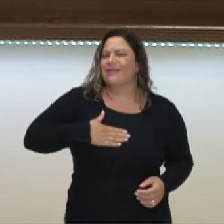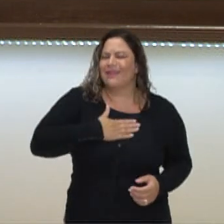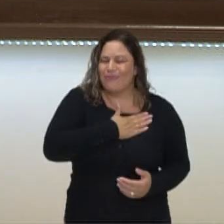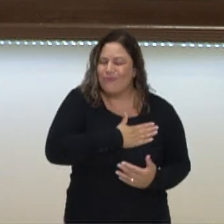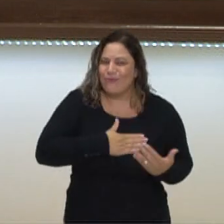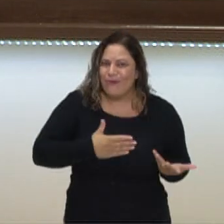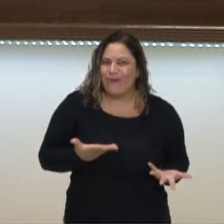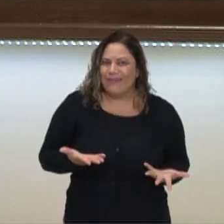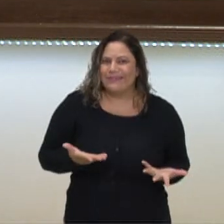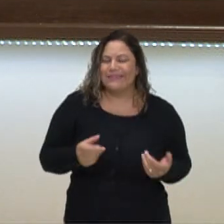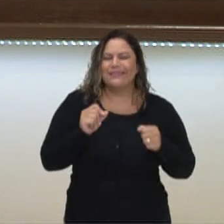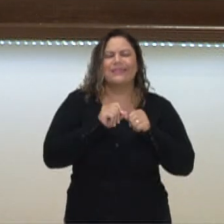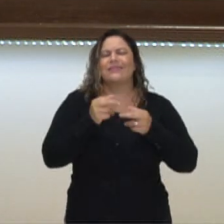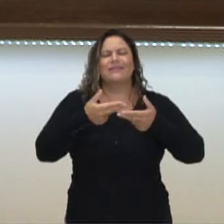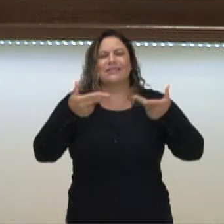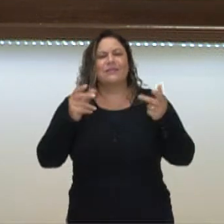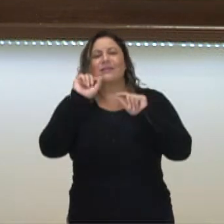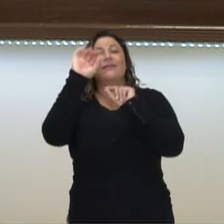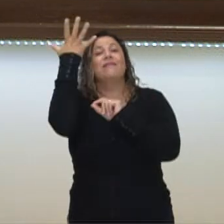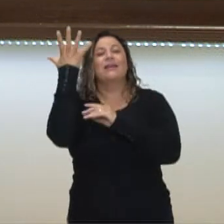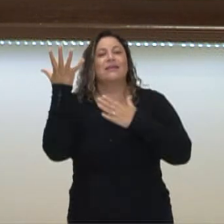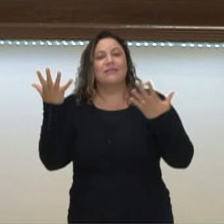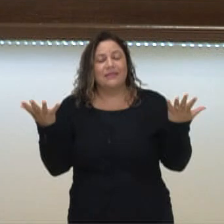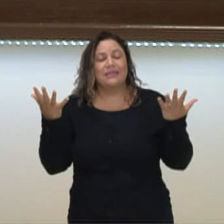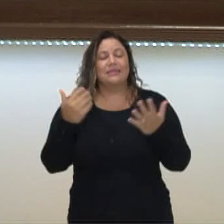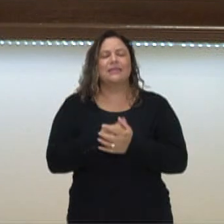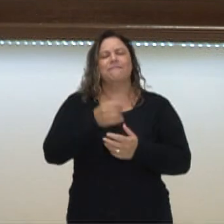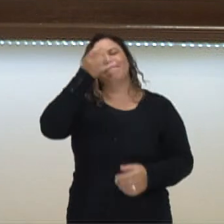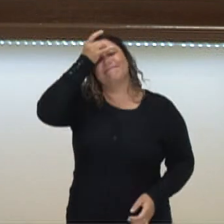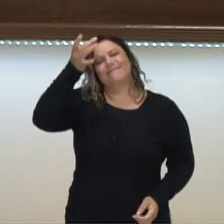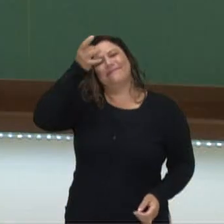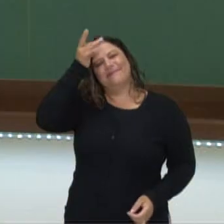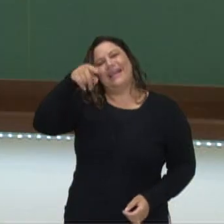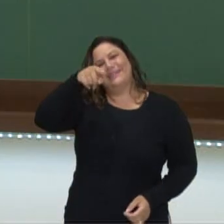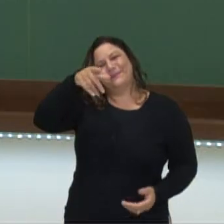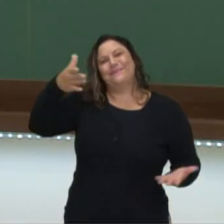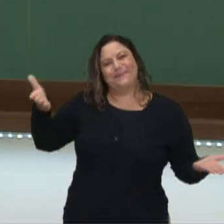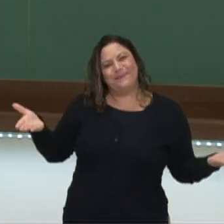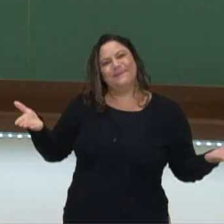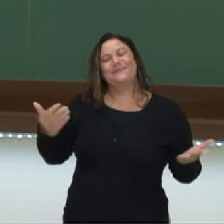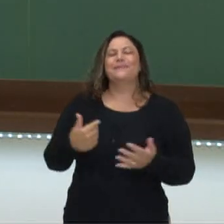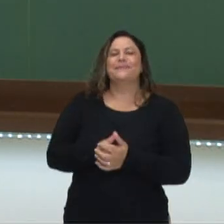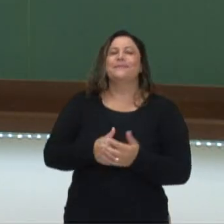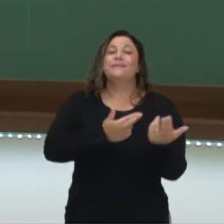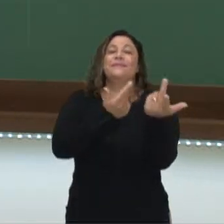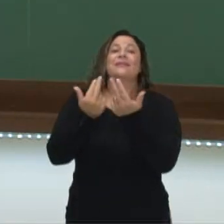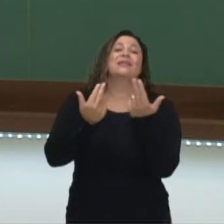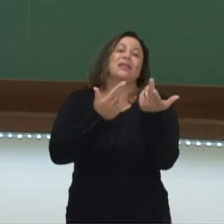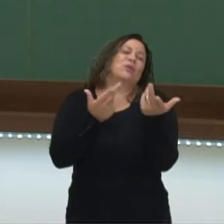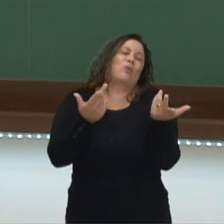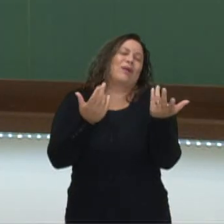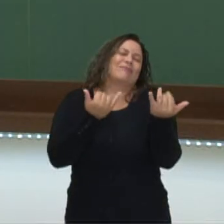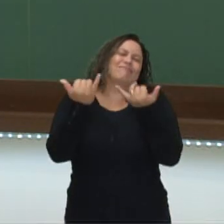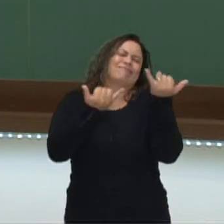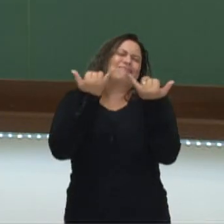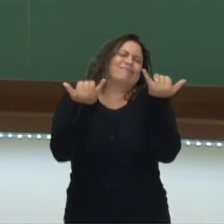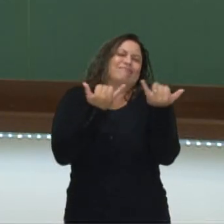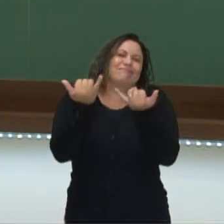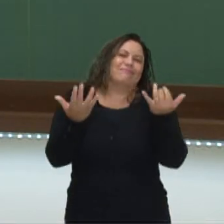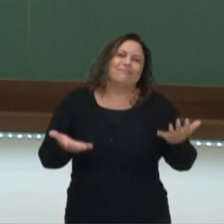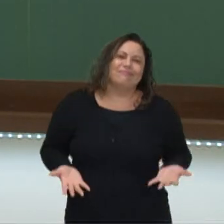de fazer, o que vai acontecer? Vai ficar fácil para você. É como se você estivesse